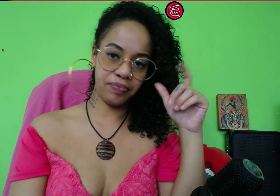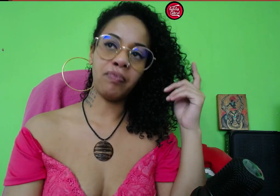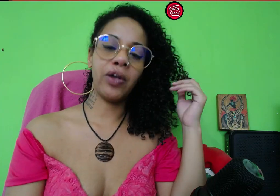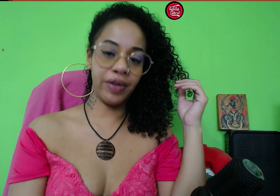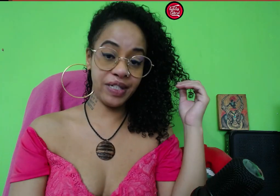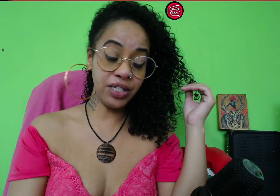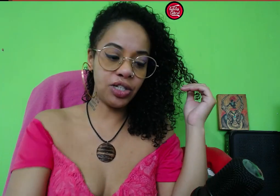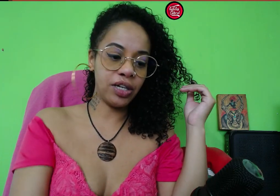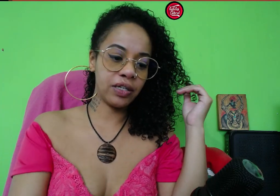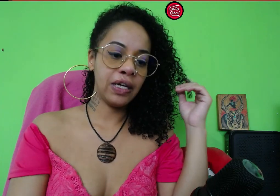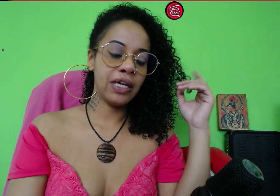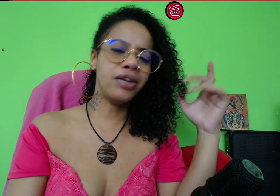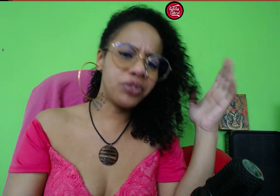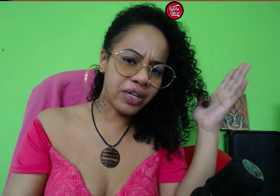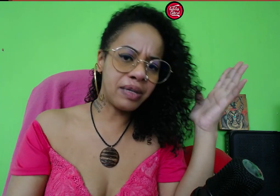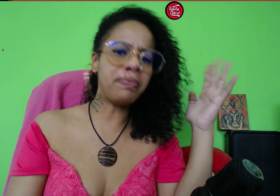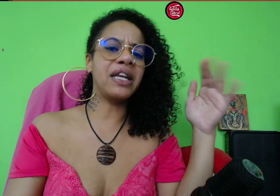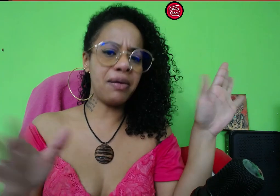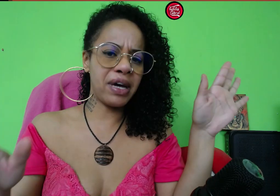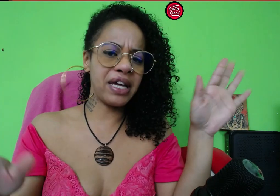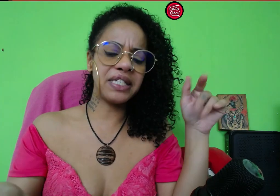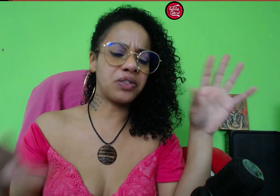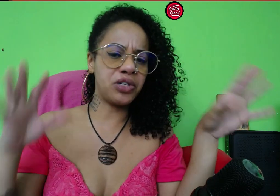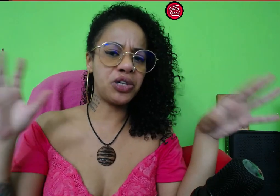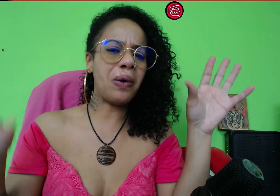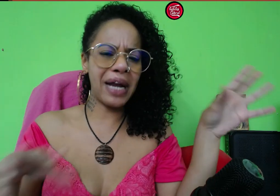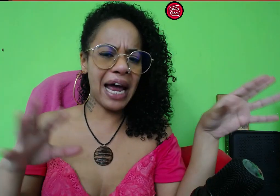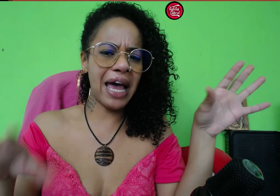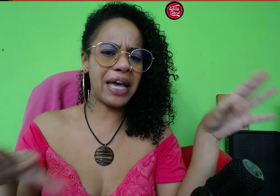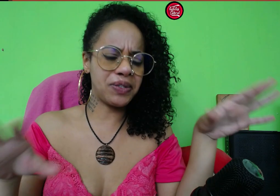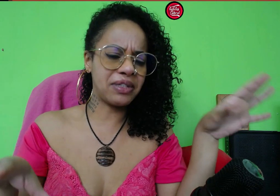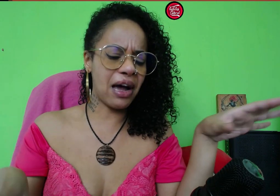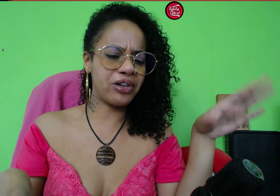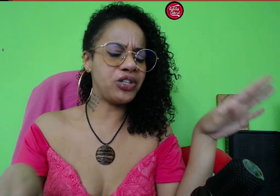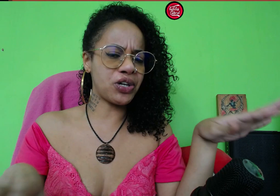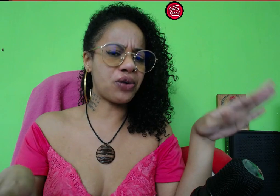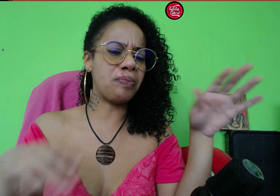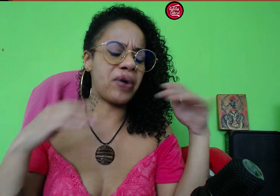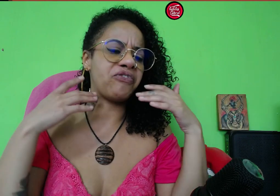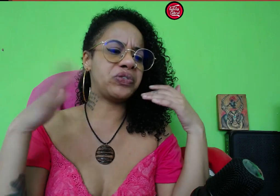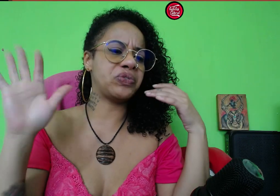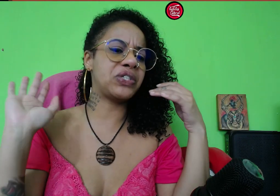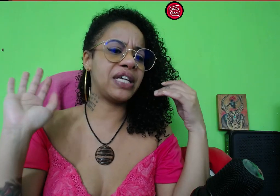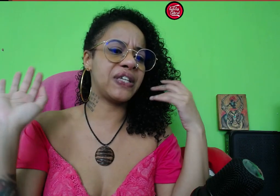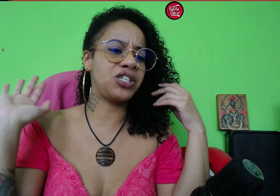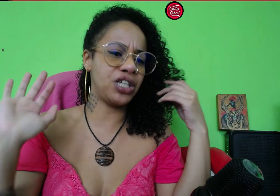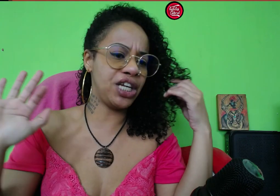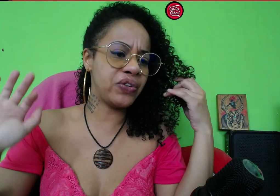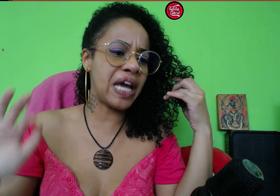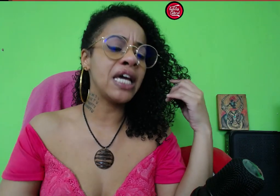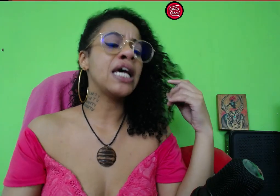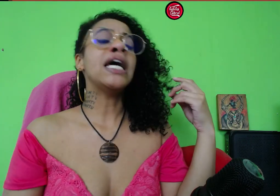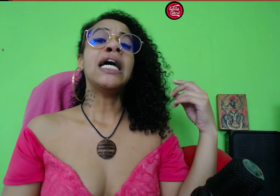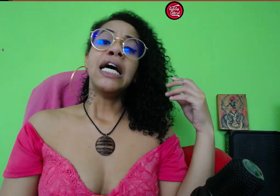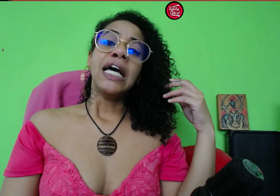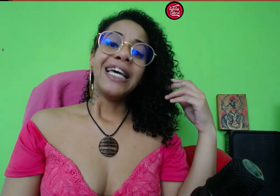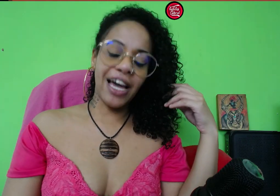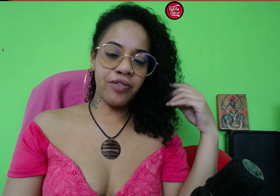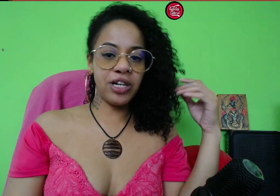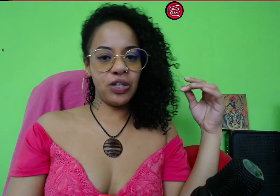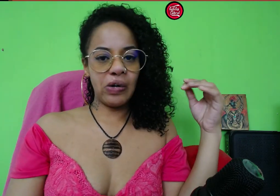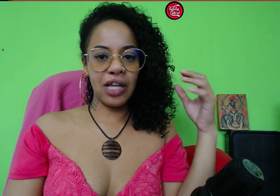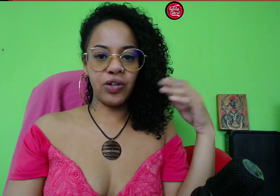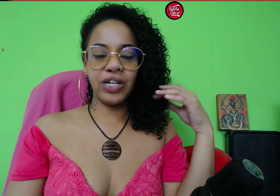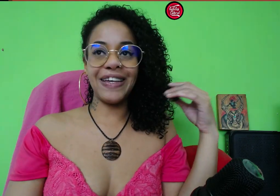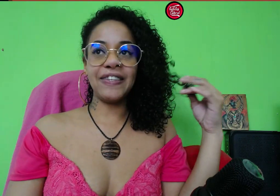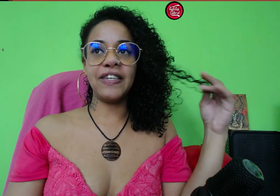CPI aí eu assisti não só CPI né mas essas coisas de Congresso tal a gente acompanha faz um seis sete aninhos né E